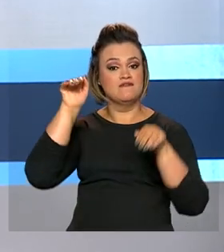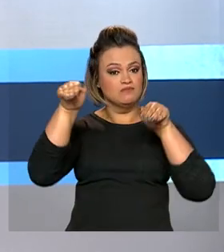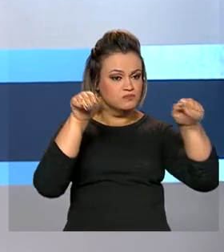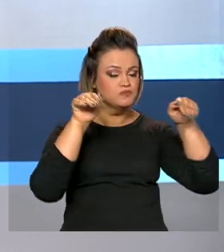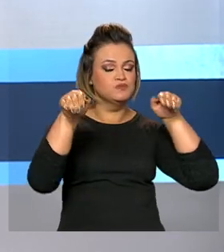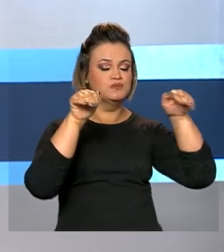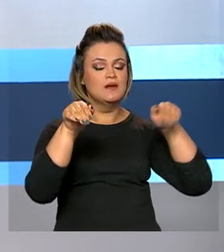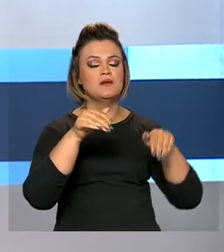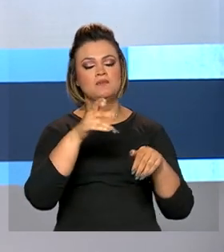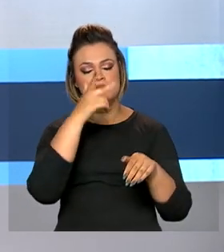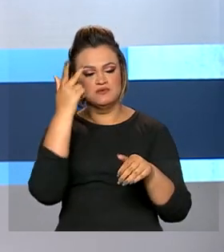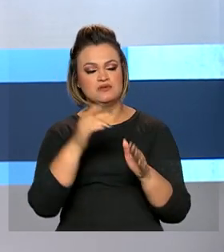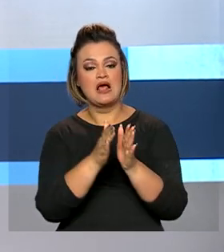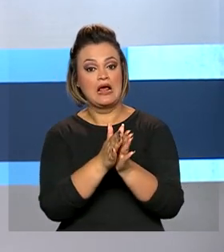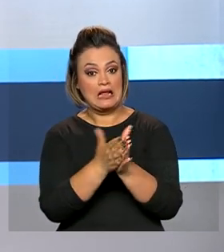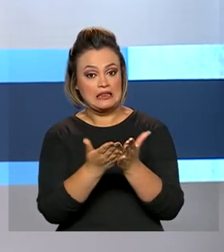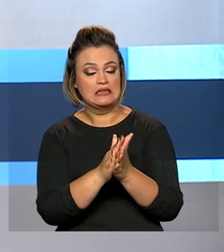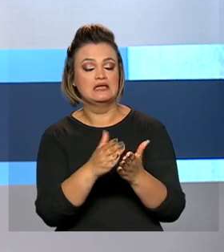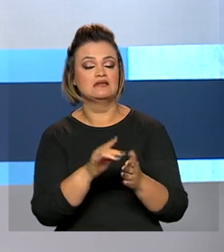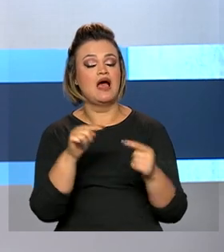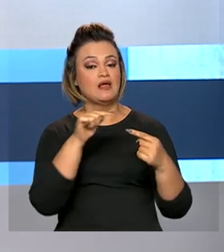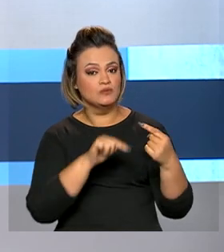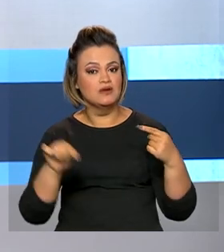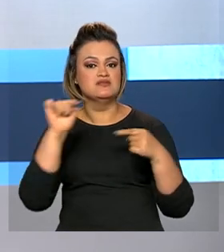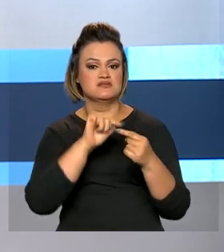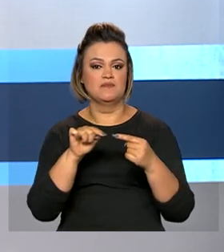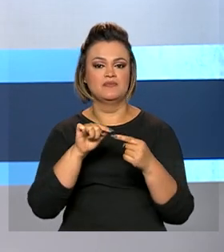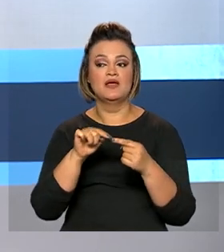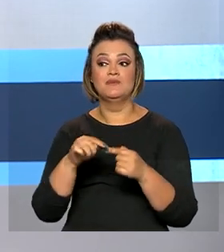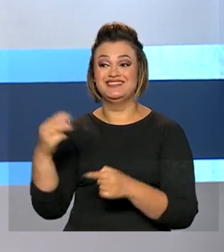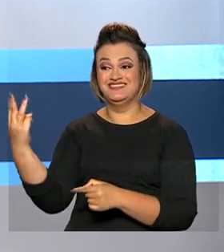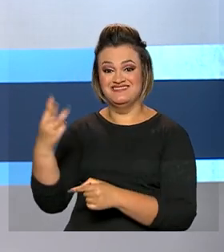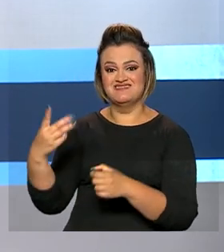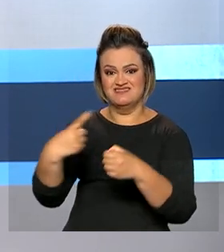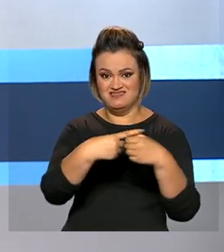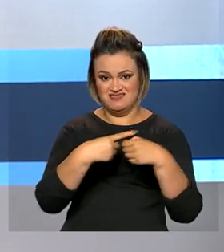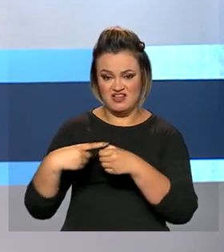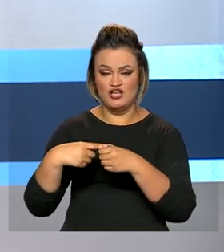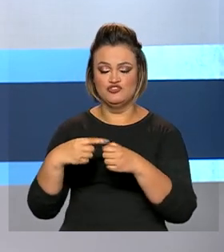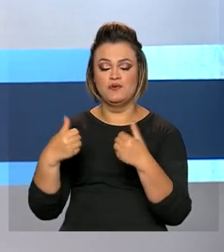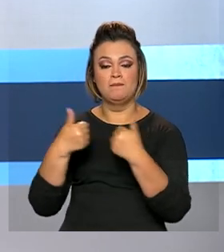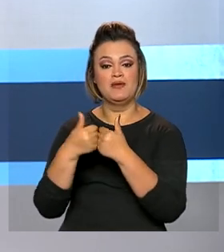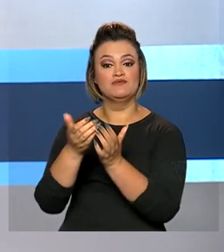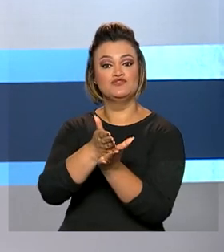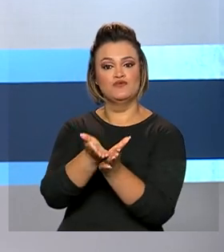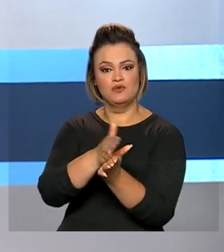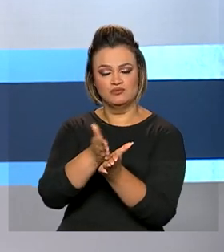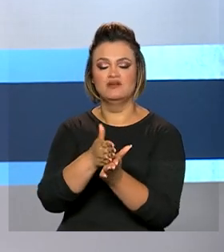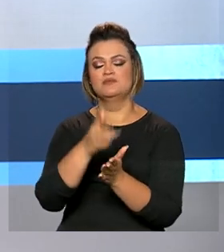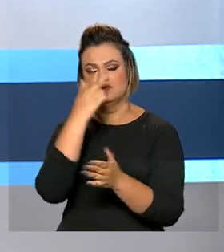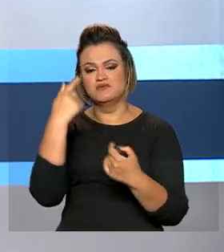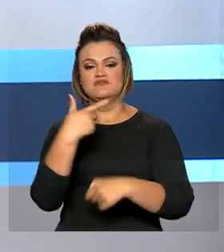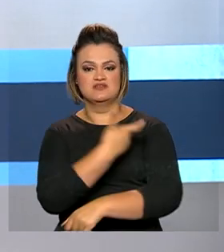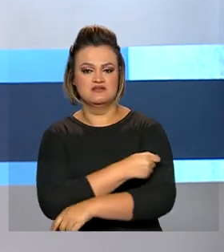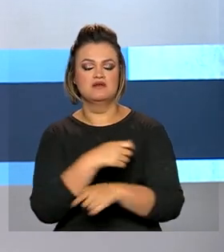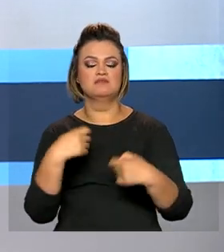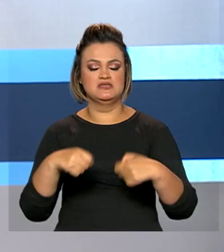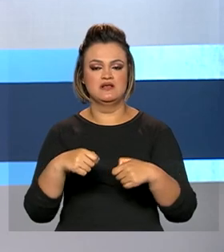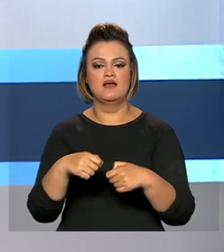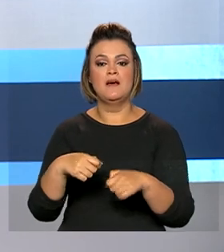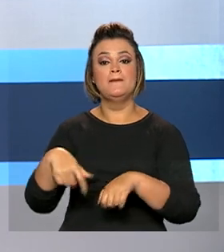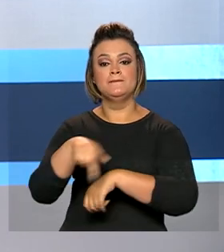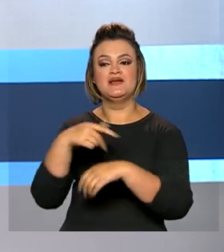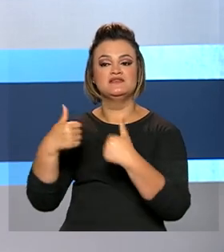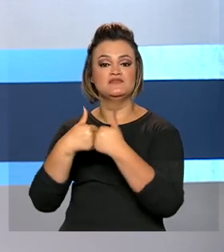atualizar as cadernetas de pessoas que vivem em 33 cidades brasileiras das regiões fronteiriças os países que fazem